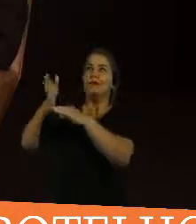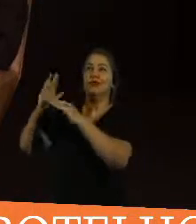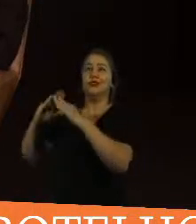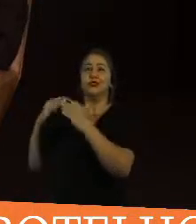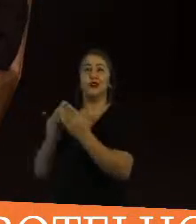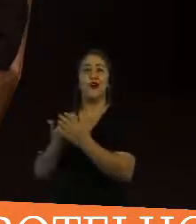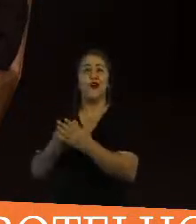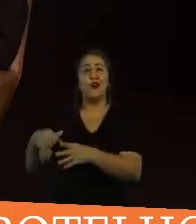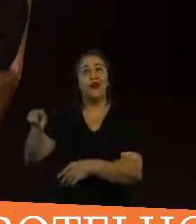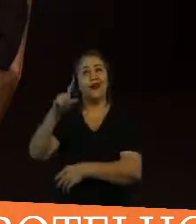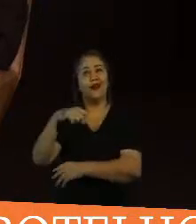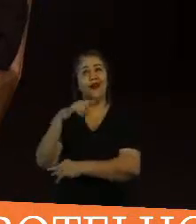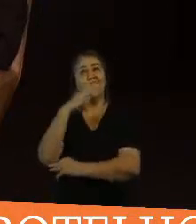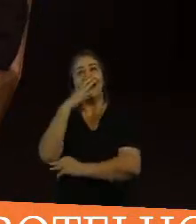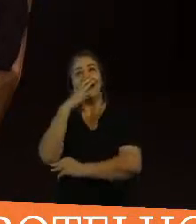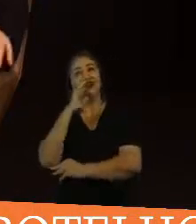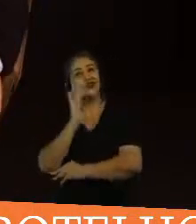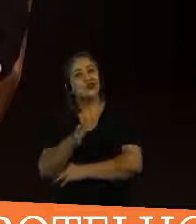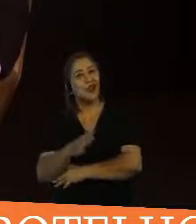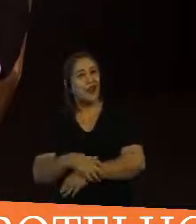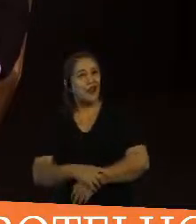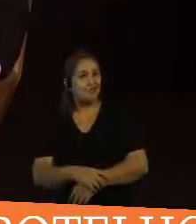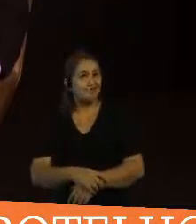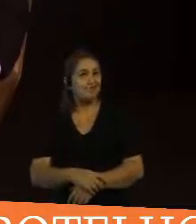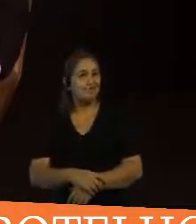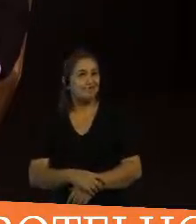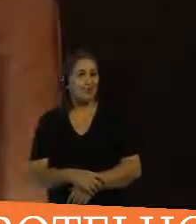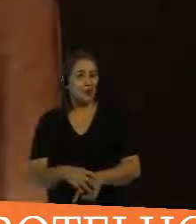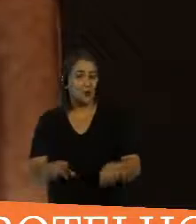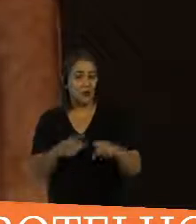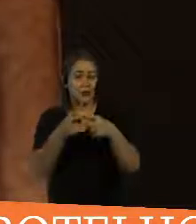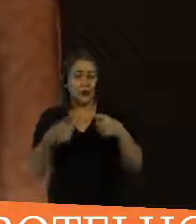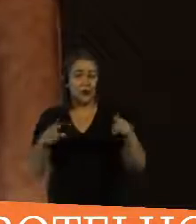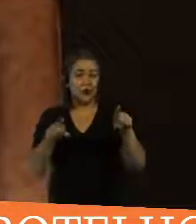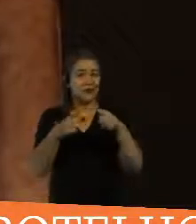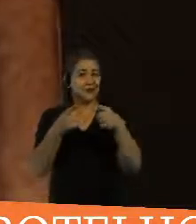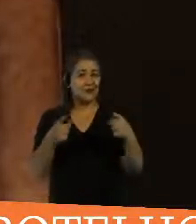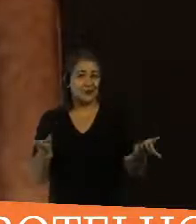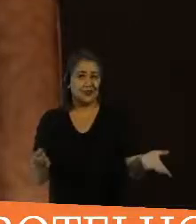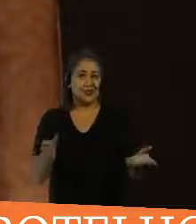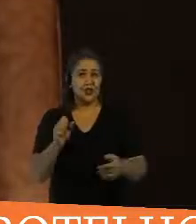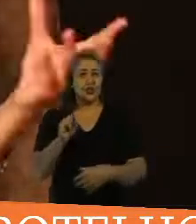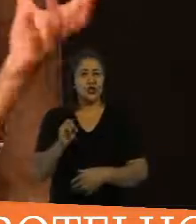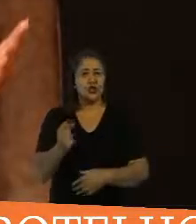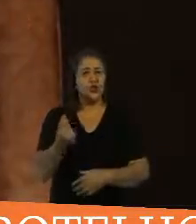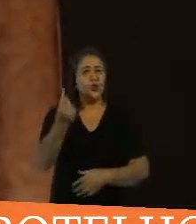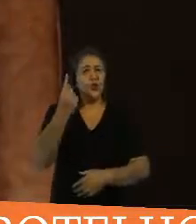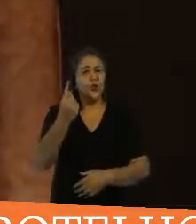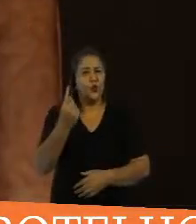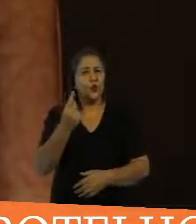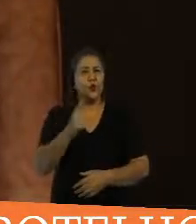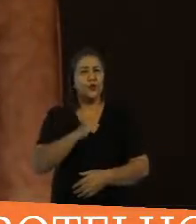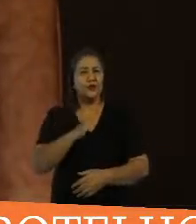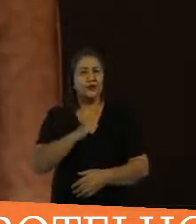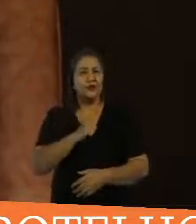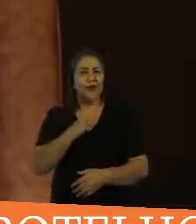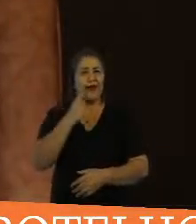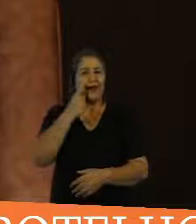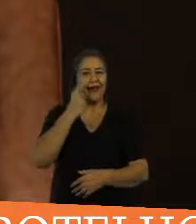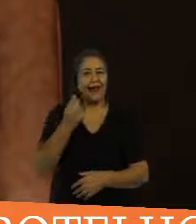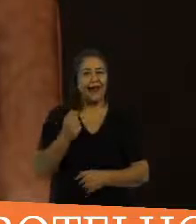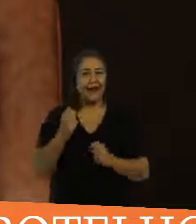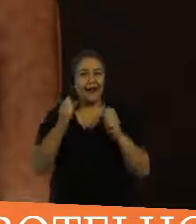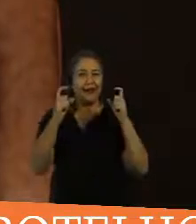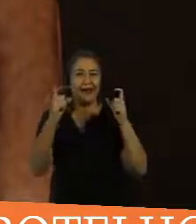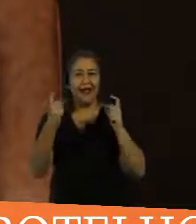tiveram a oportunidade de ouvir uma música. Então, se um deles despertar para a música, a gente já ganha tanto, né, José Ricardo? Sim,